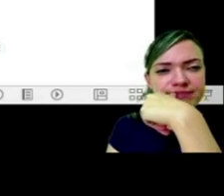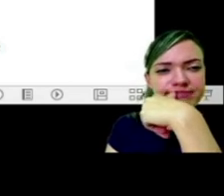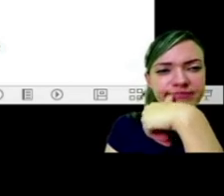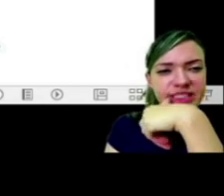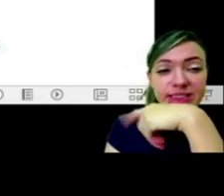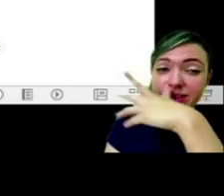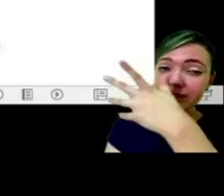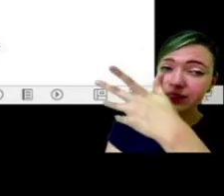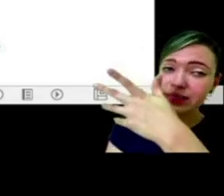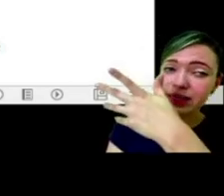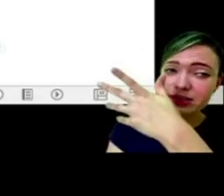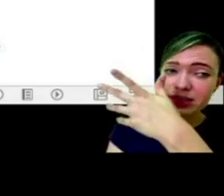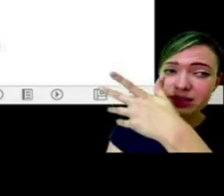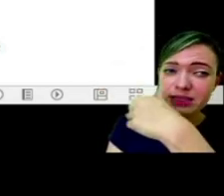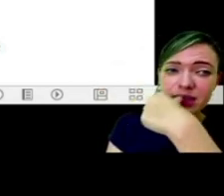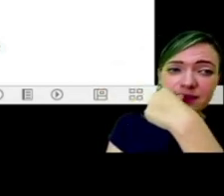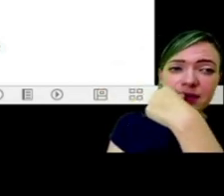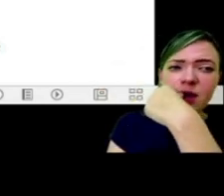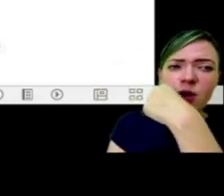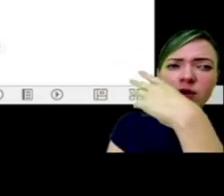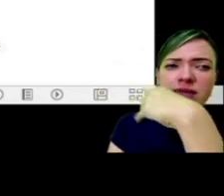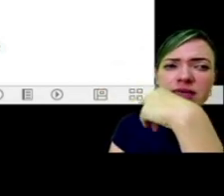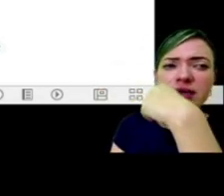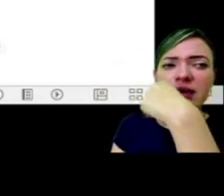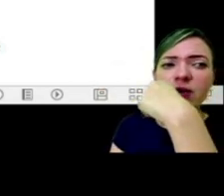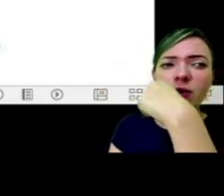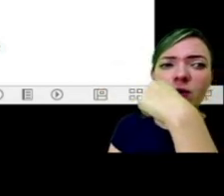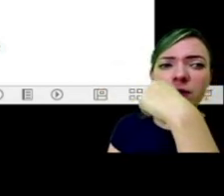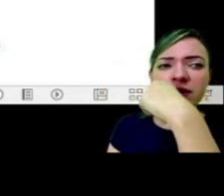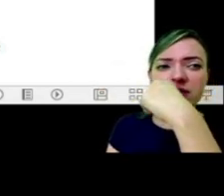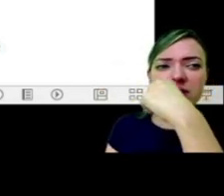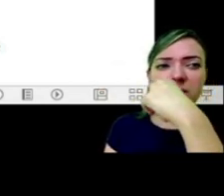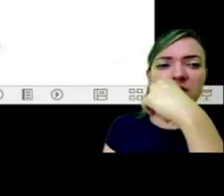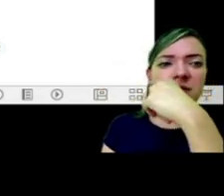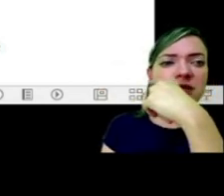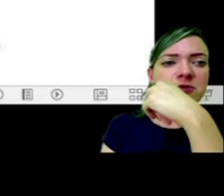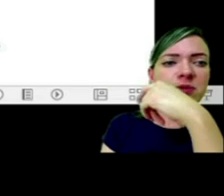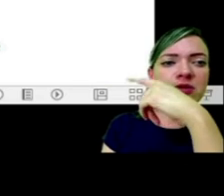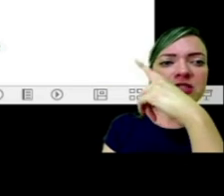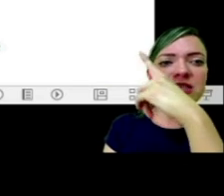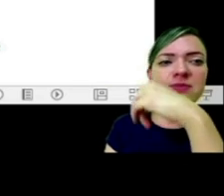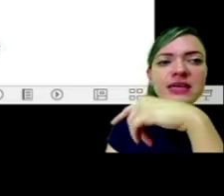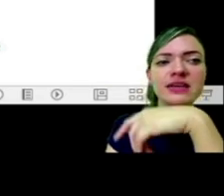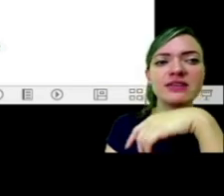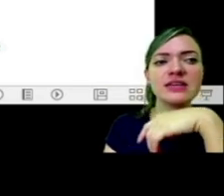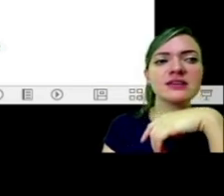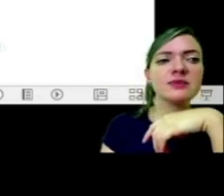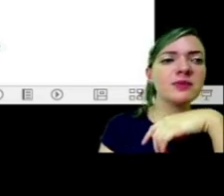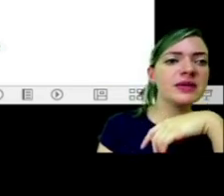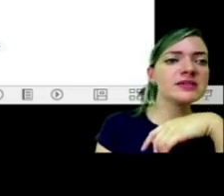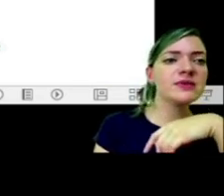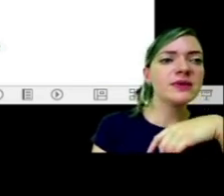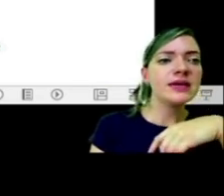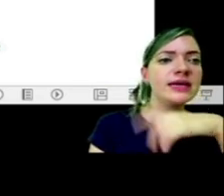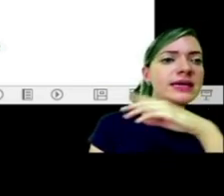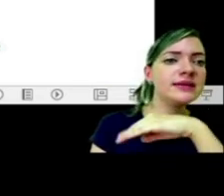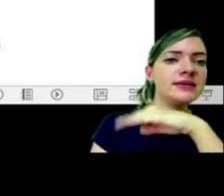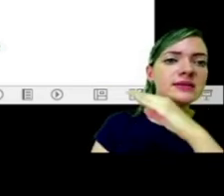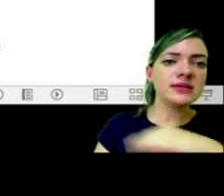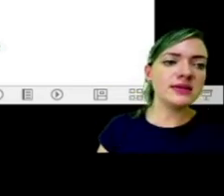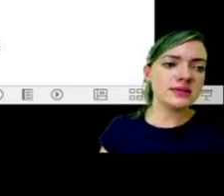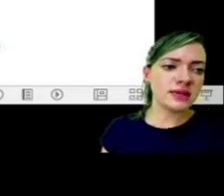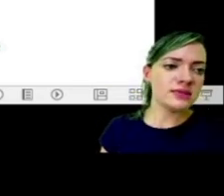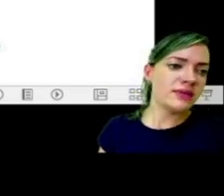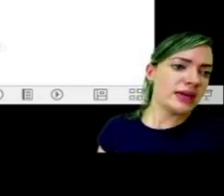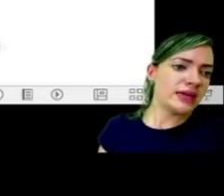imigração? Será, será, será? Ou letra D, a competição por espaço. Pode explicar a variação da população